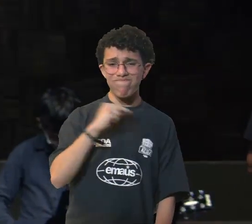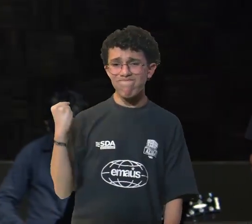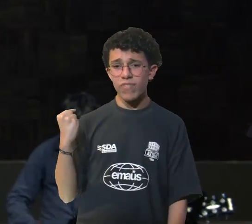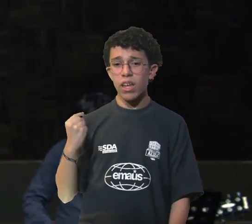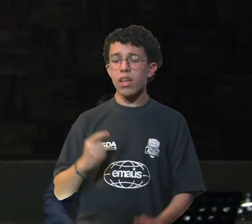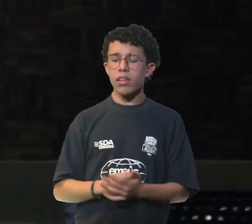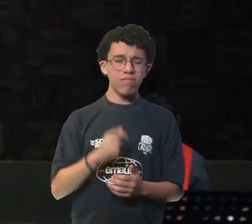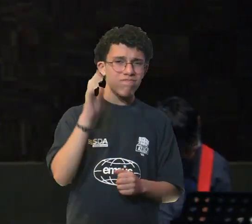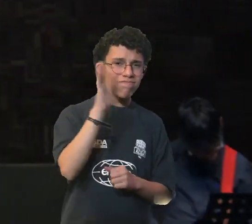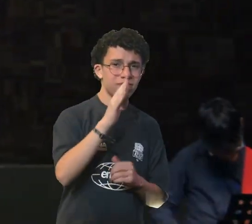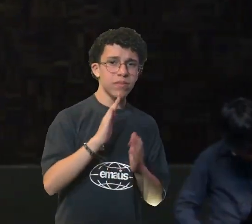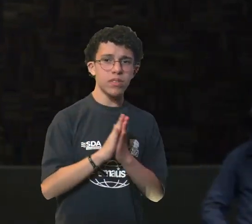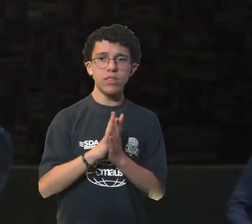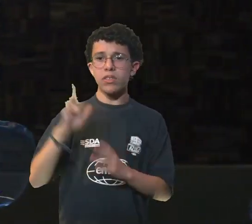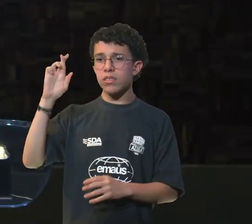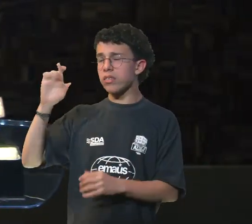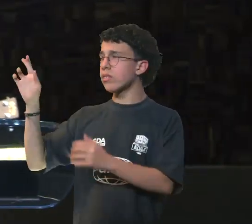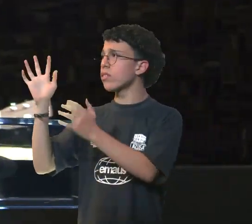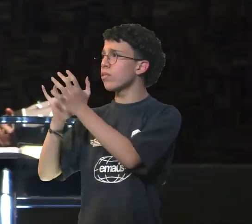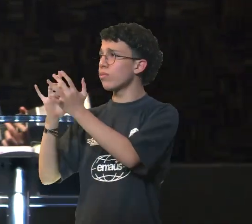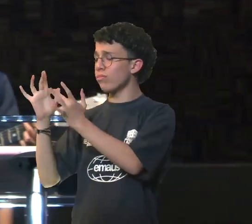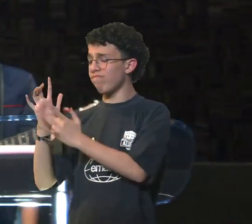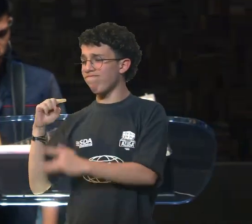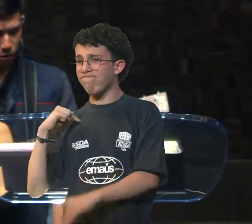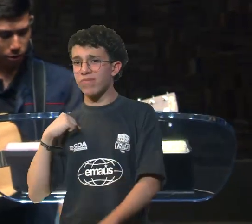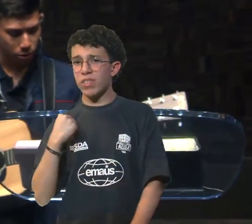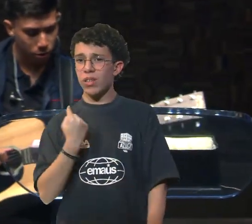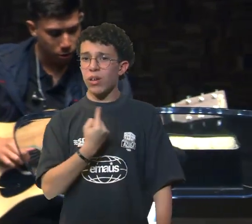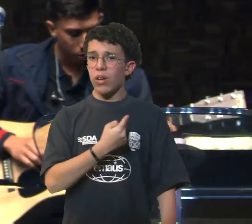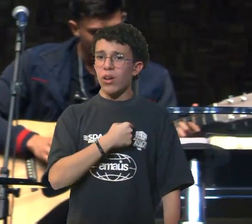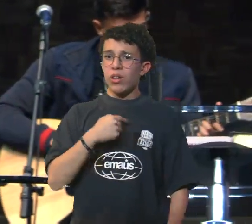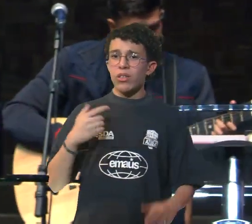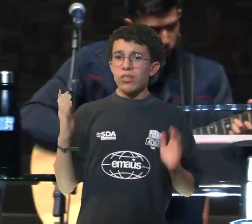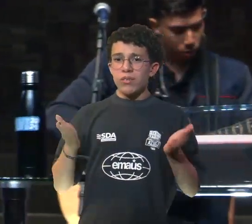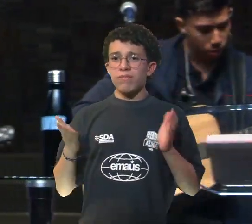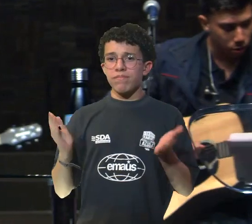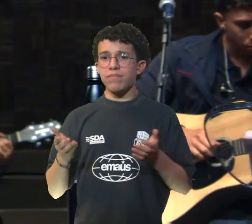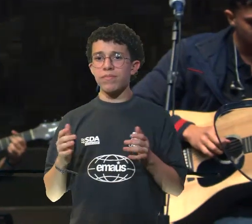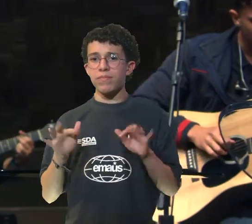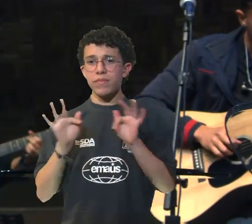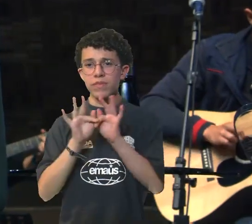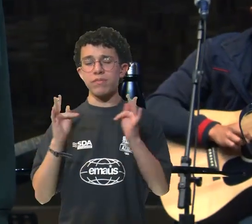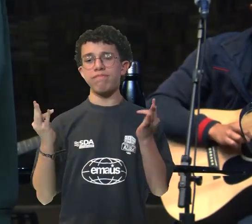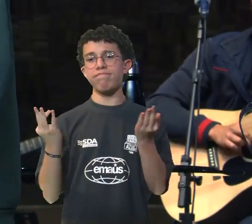Senhor Jesus, nós estamos aqui como famílias, Deus.